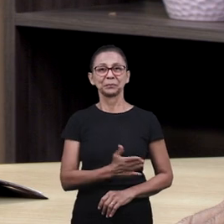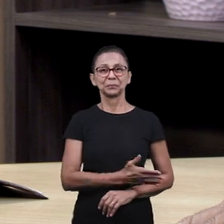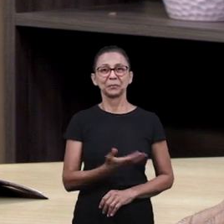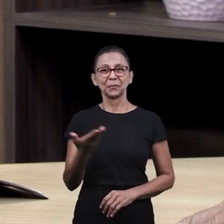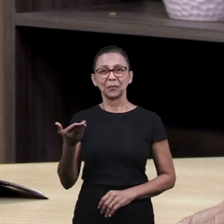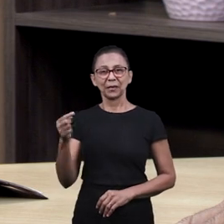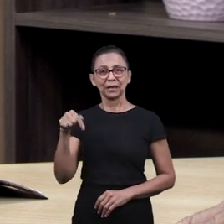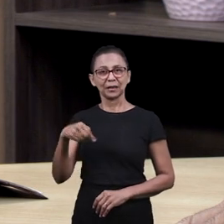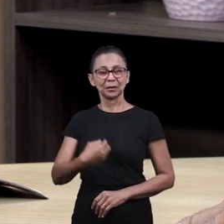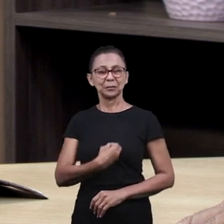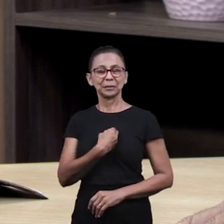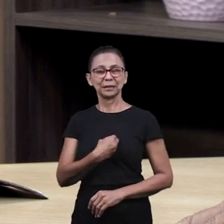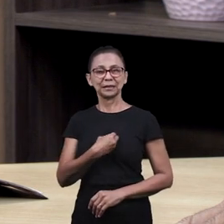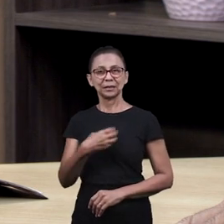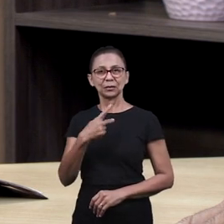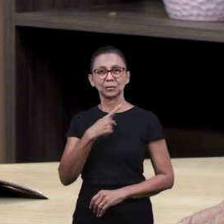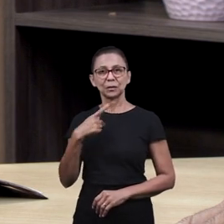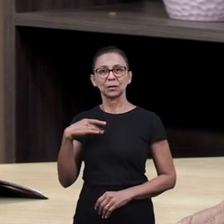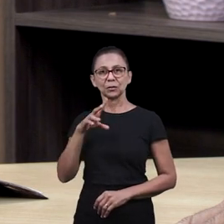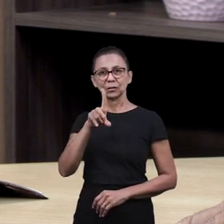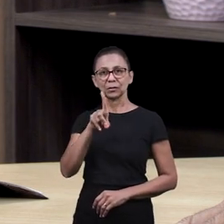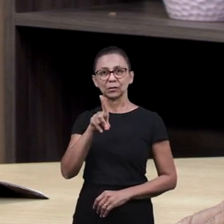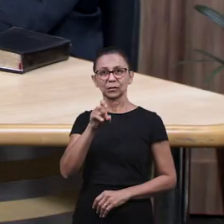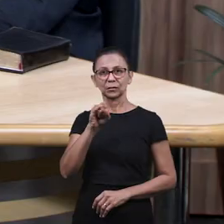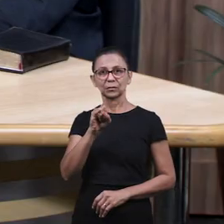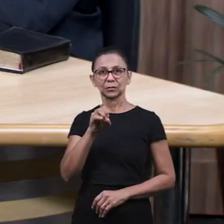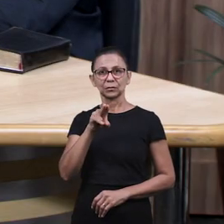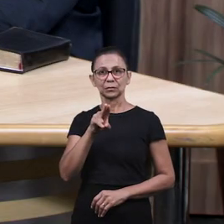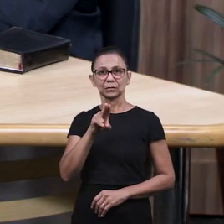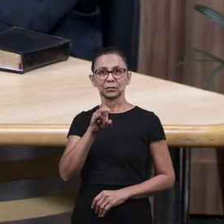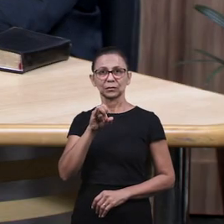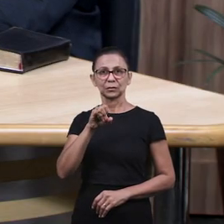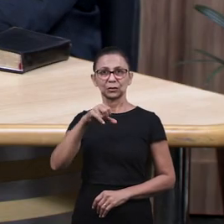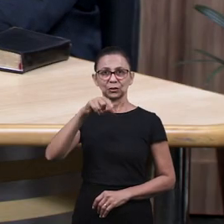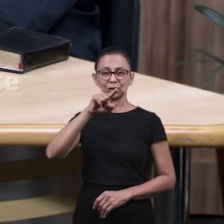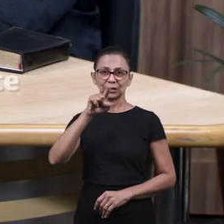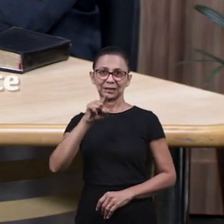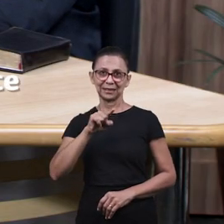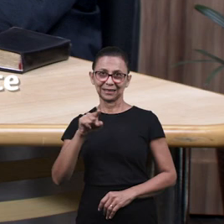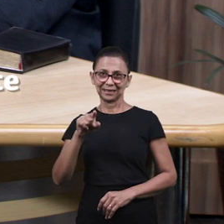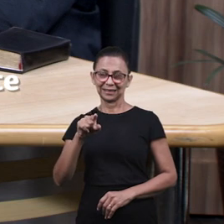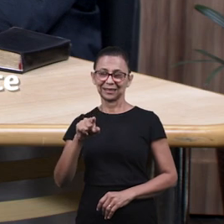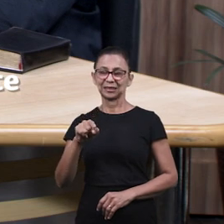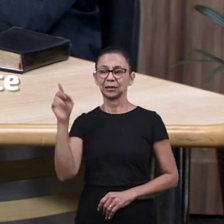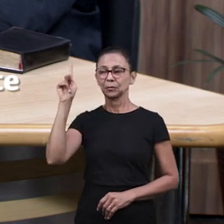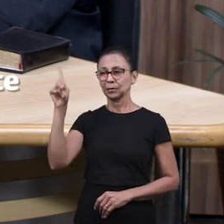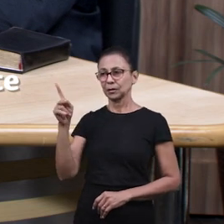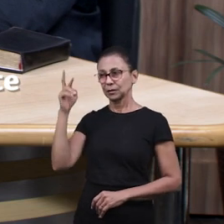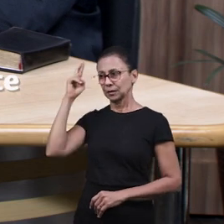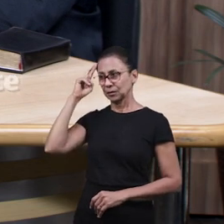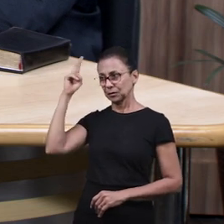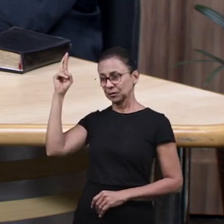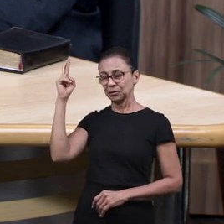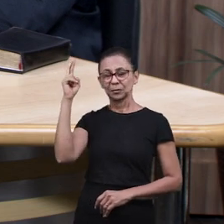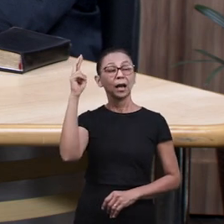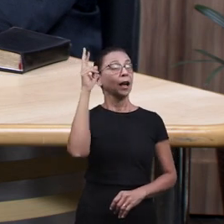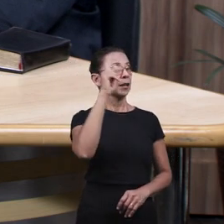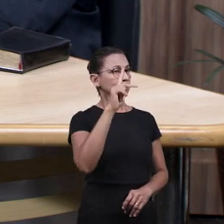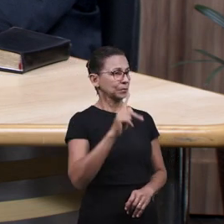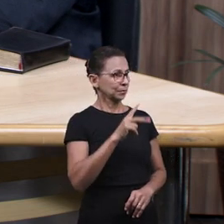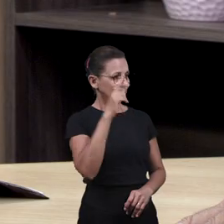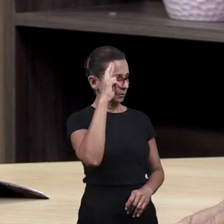nos nossos estúdios o pastor Diniz Cipreste. Pastor Diniz, a paz do Senhor, seja bem-vindo. Paz do Senhor, Josias. Muito